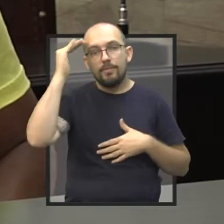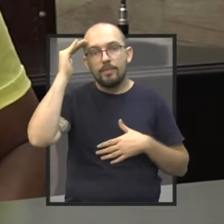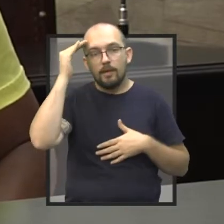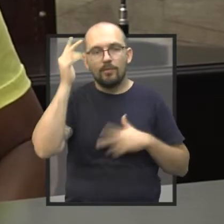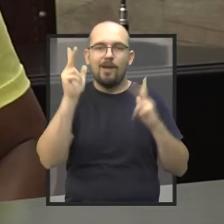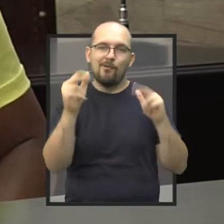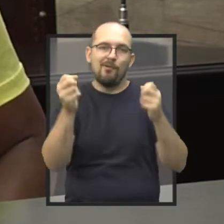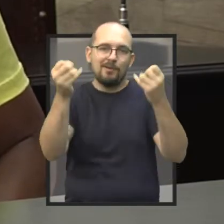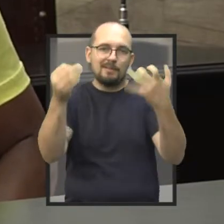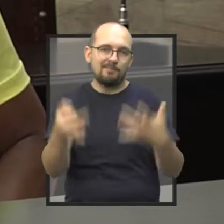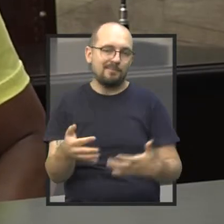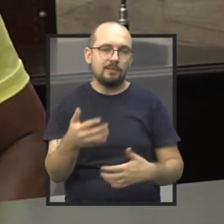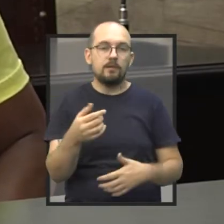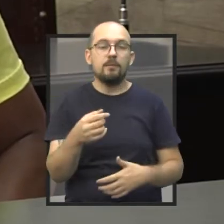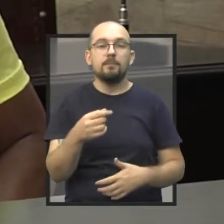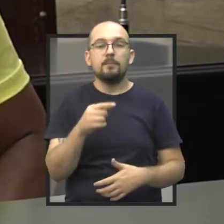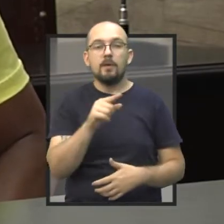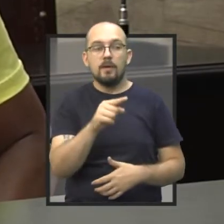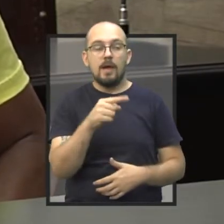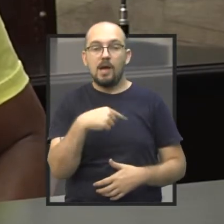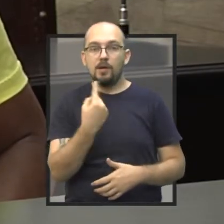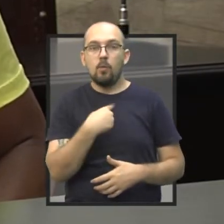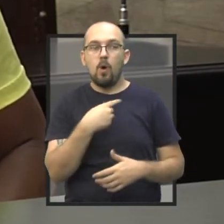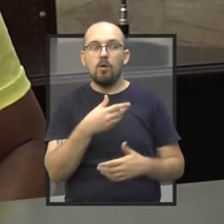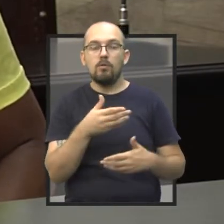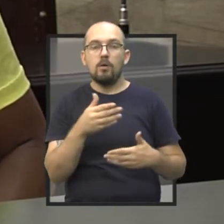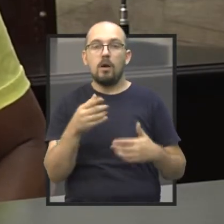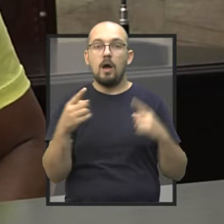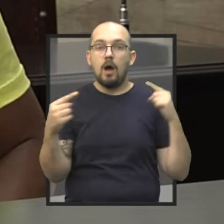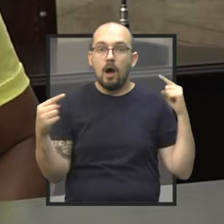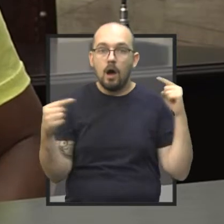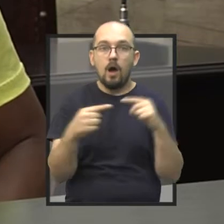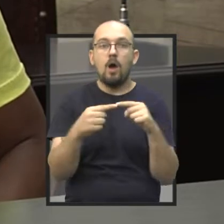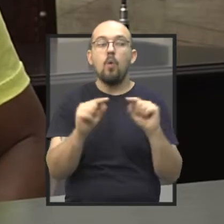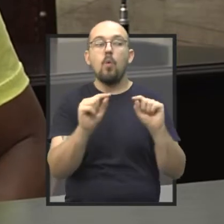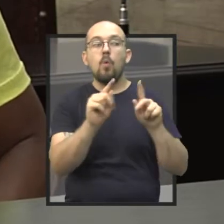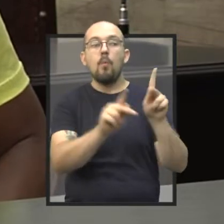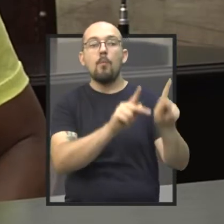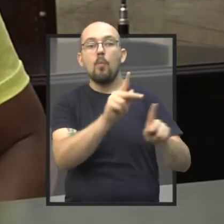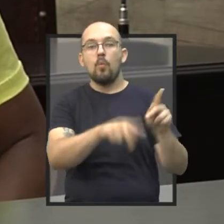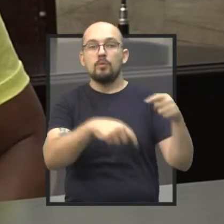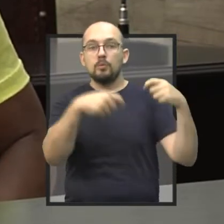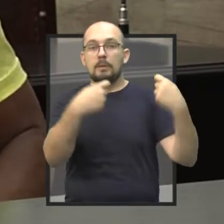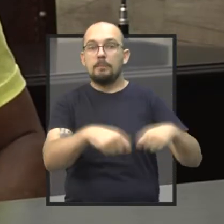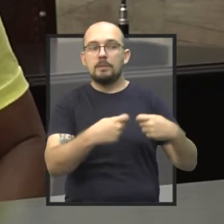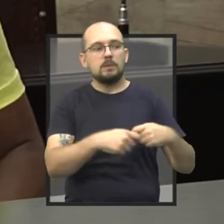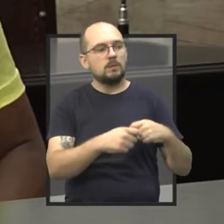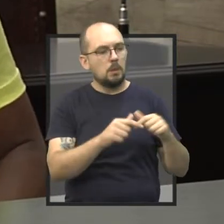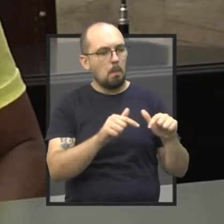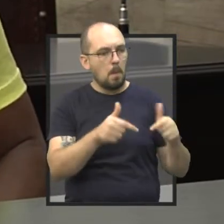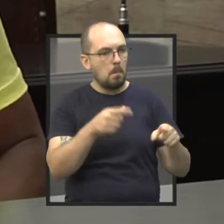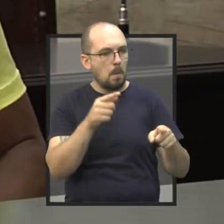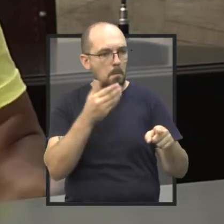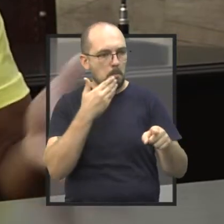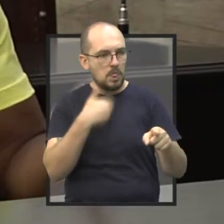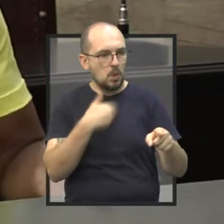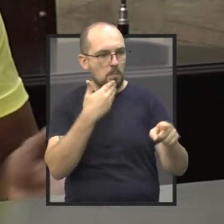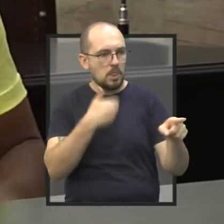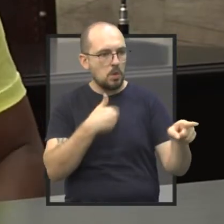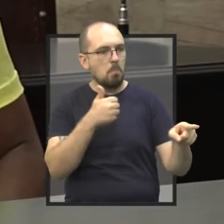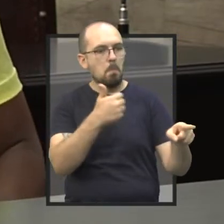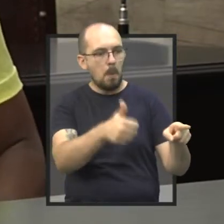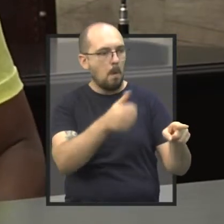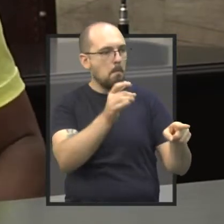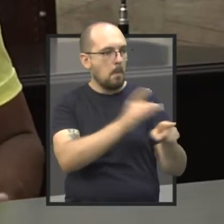não falei para você, é a gente atender as demandas da população. Entende? Atendendo as demandas da população, você